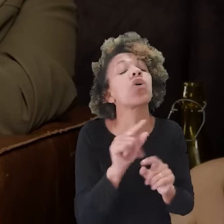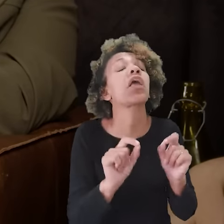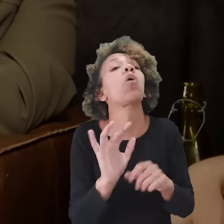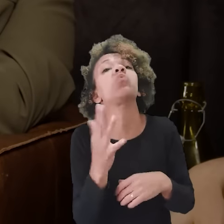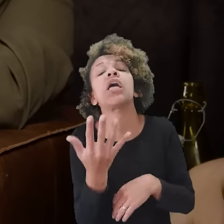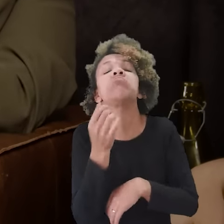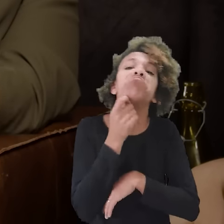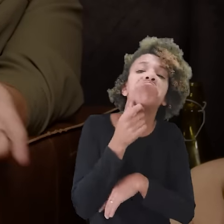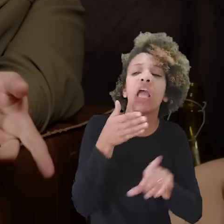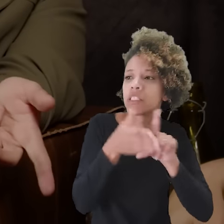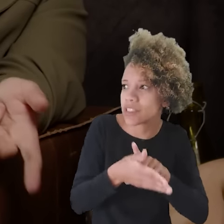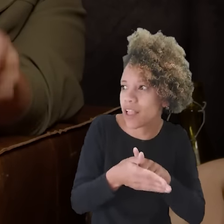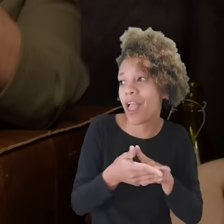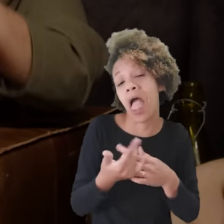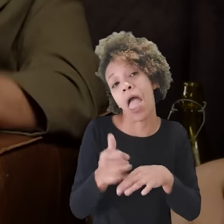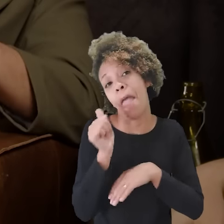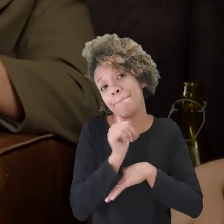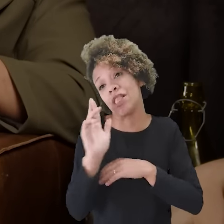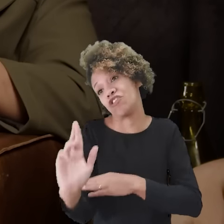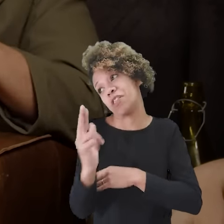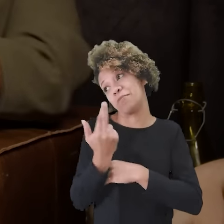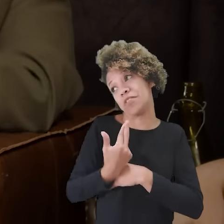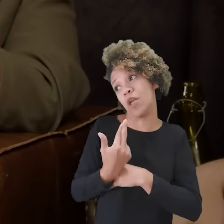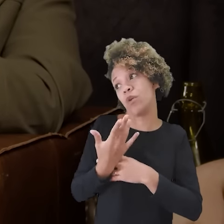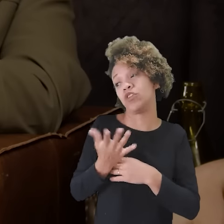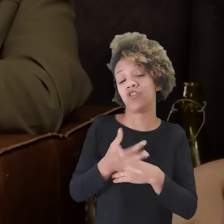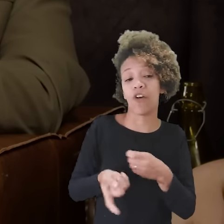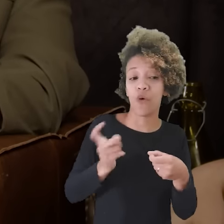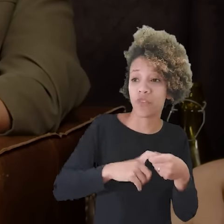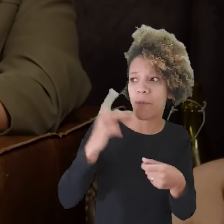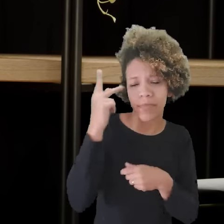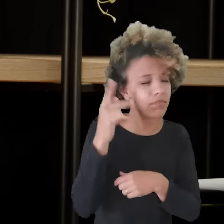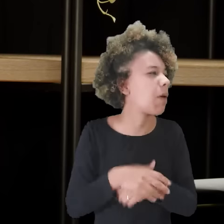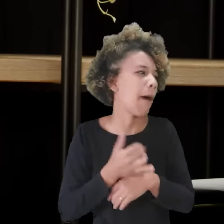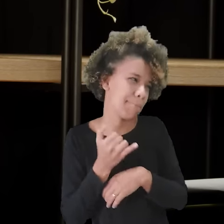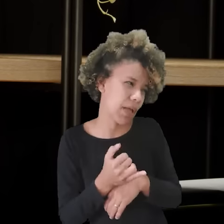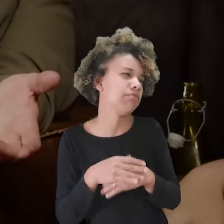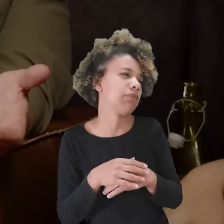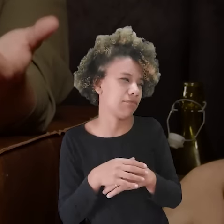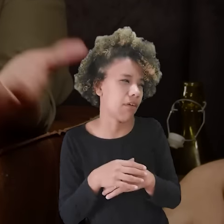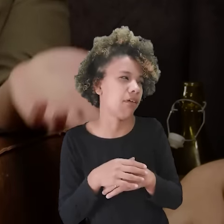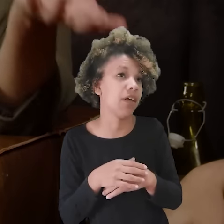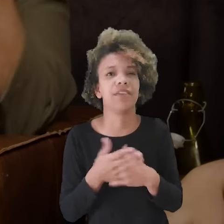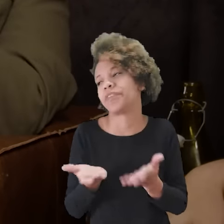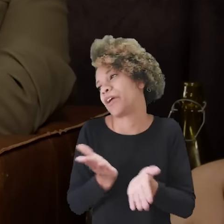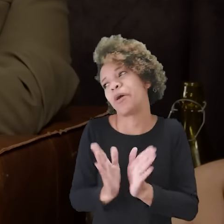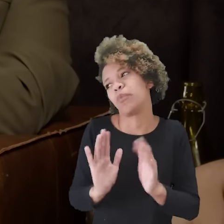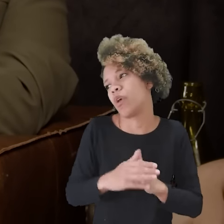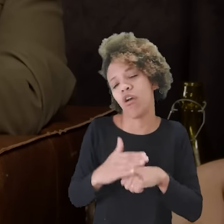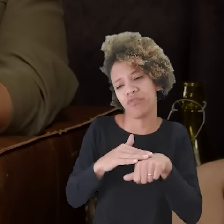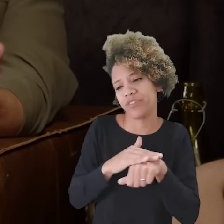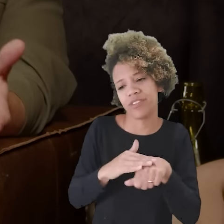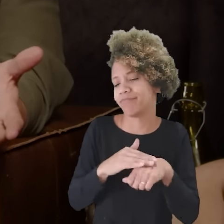para ver o que acontece E aí provavelmente a menina me respondeu quando eu já tinha voltado para São Paulo Isso é uma merda né E aí acabou